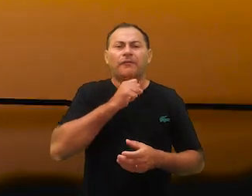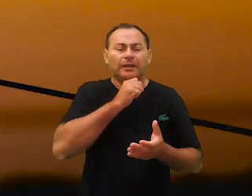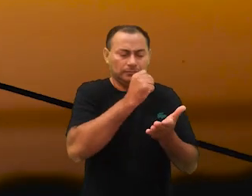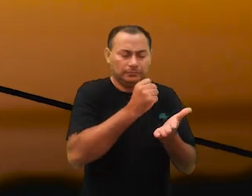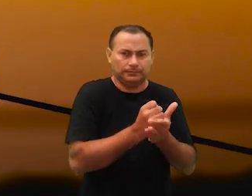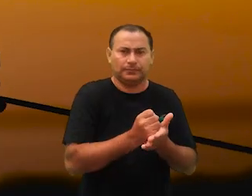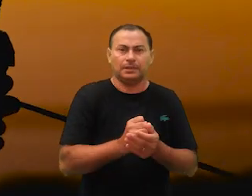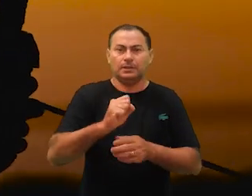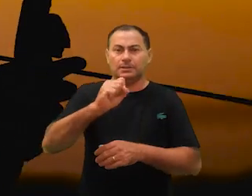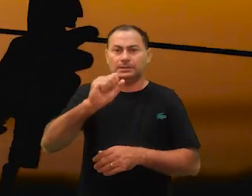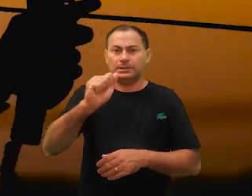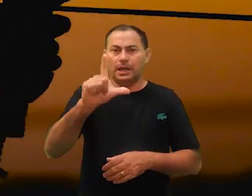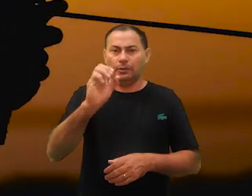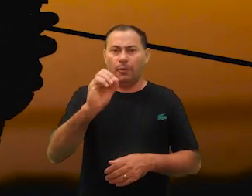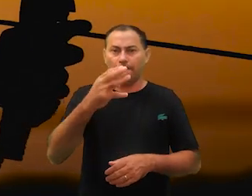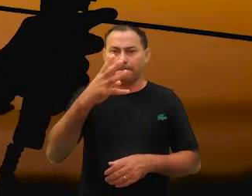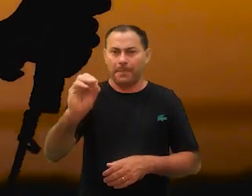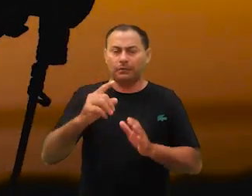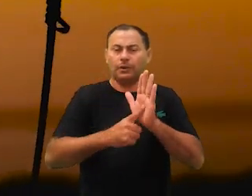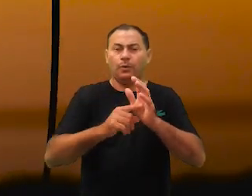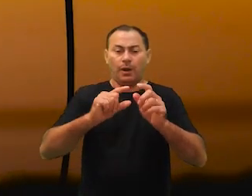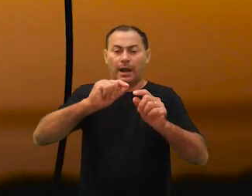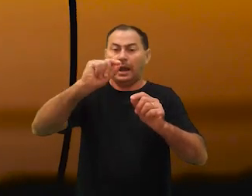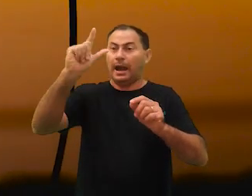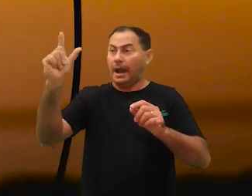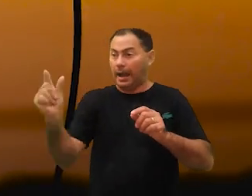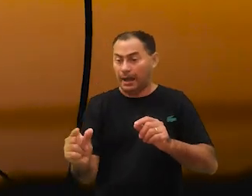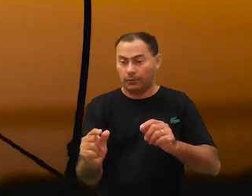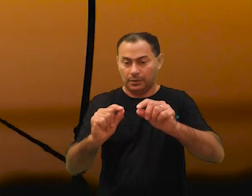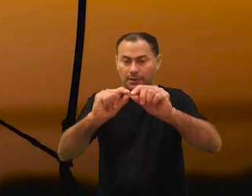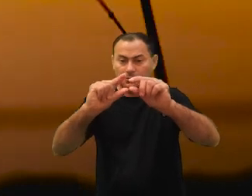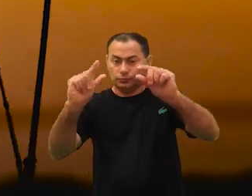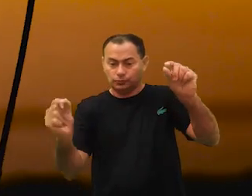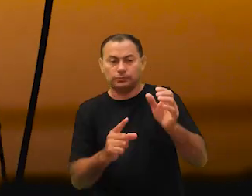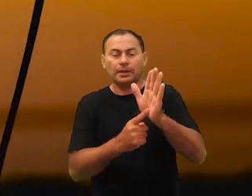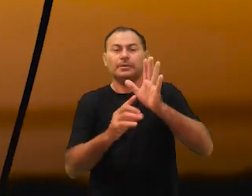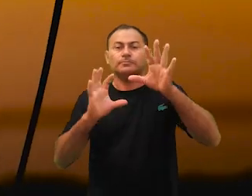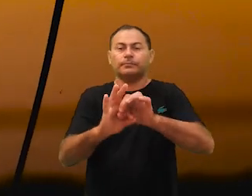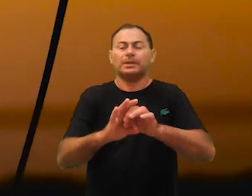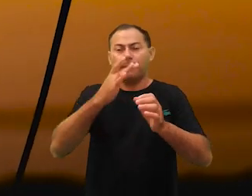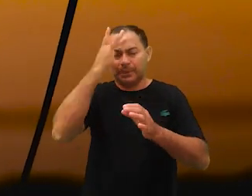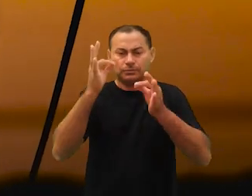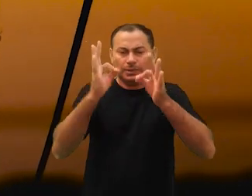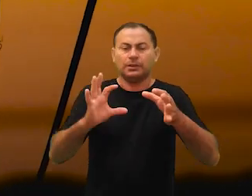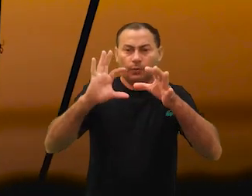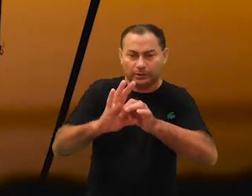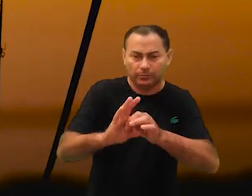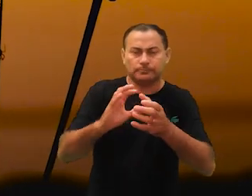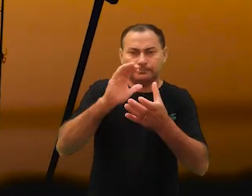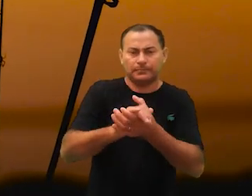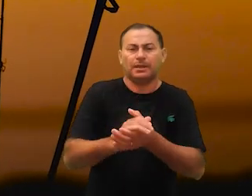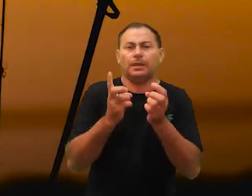Velho Testamento, Salomão usa a figura de um arco para representar esta união e as pessoas adequadas desta